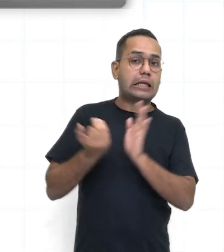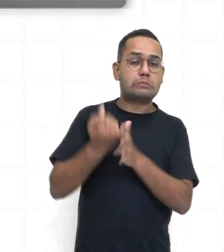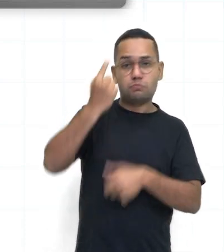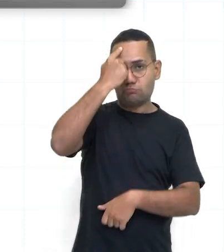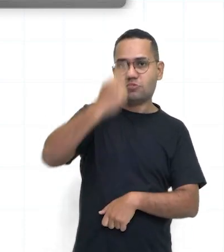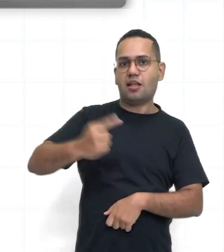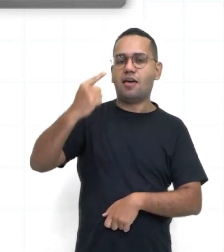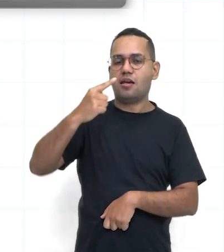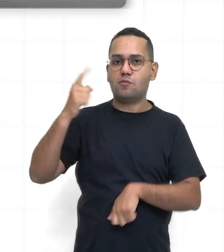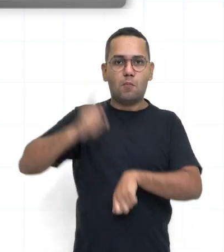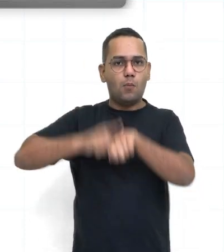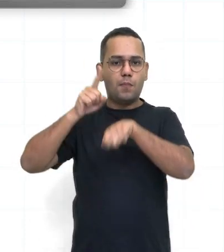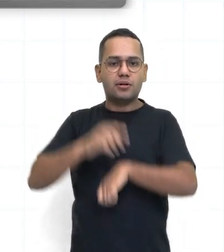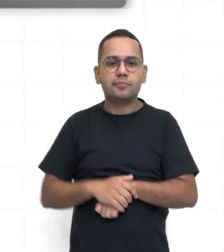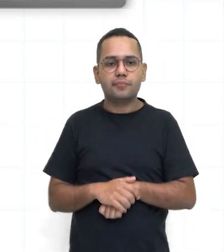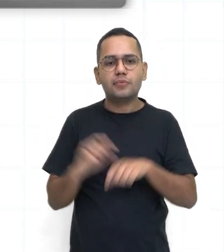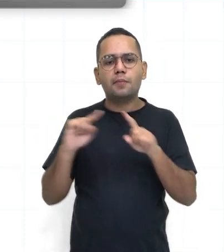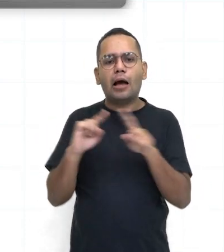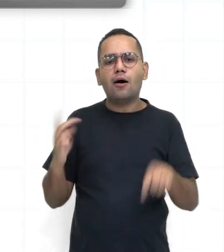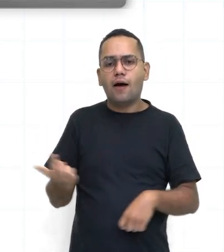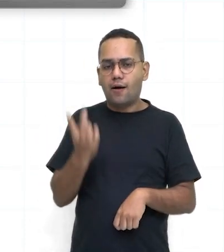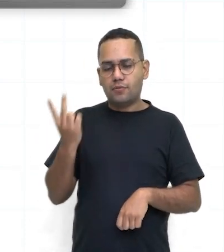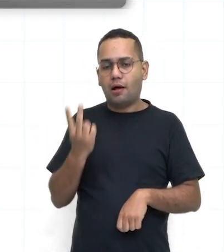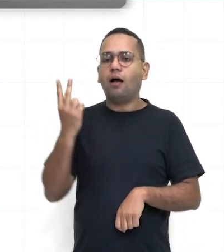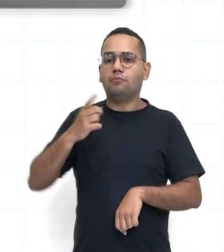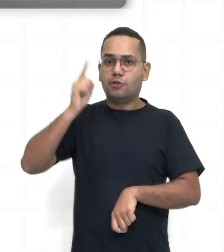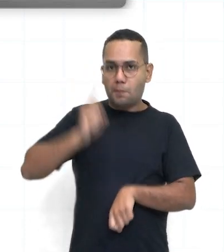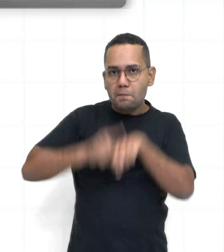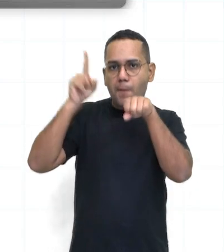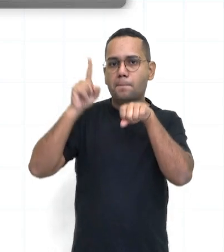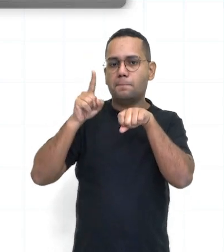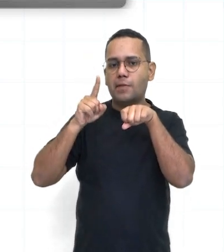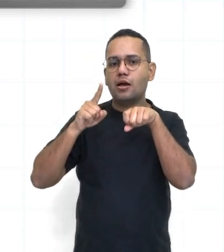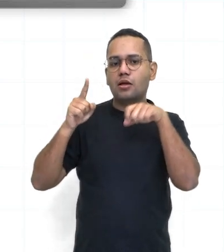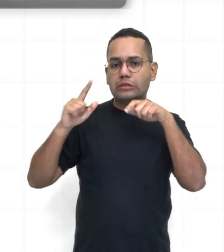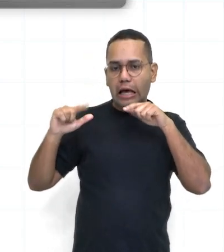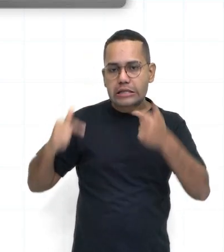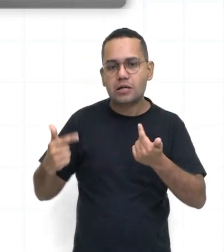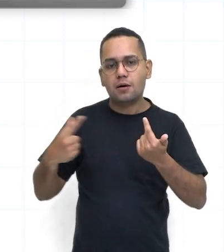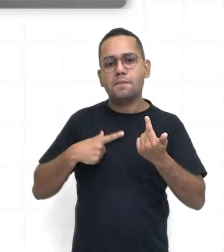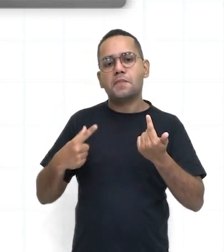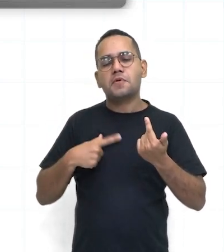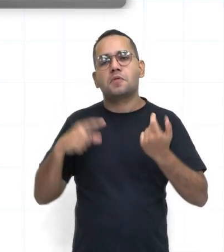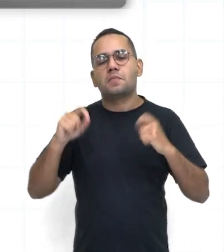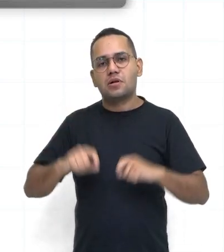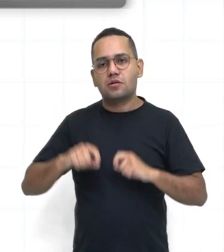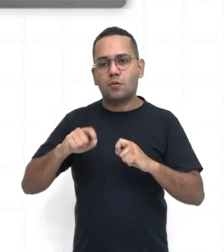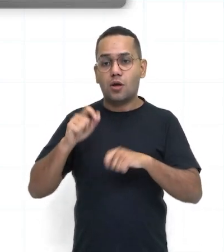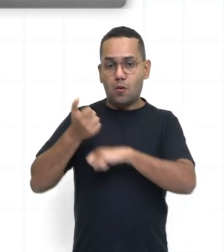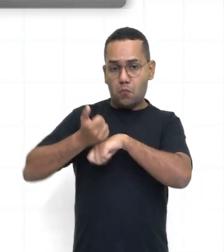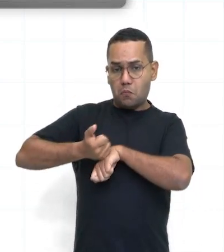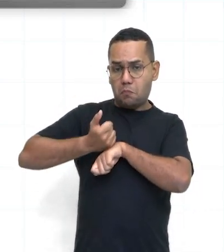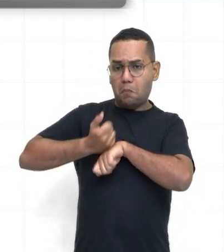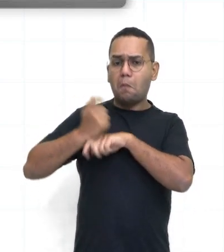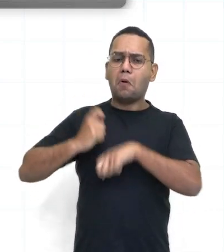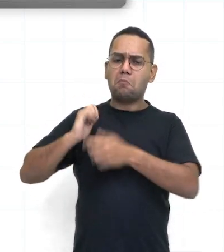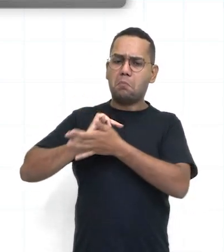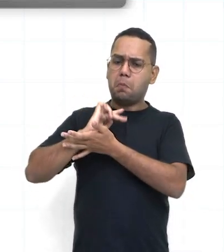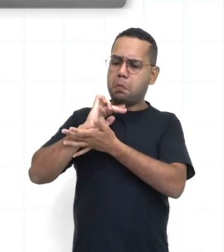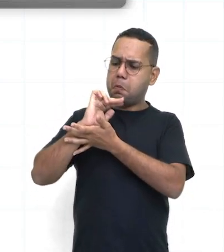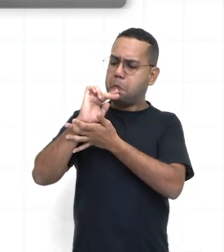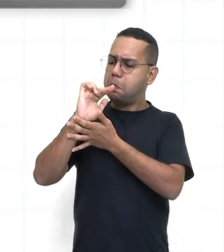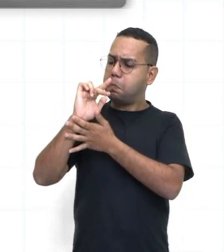da improvisação como ferramenta criativa, permitindo ao dançarino explorar e criar movimentos em